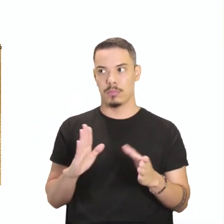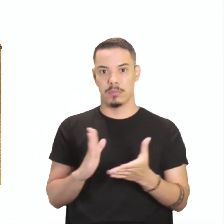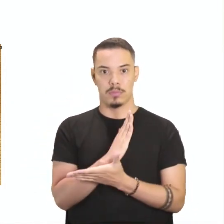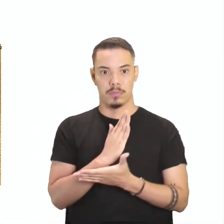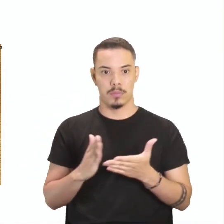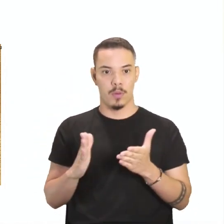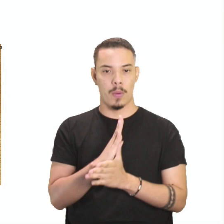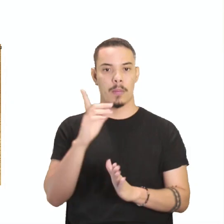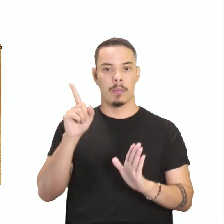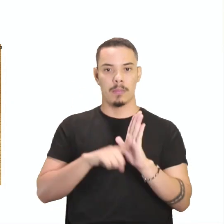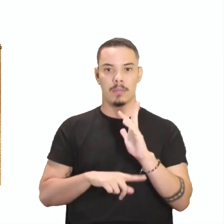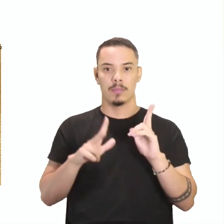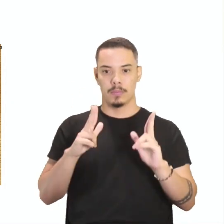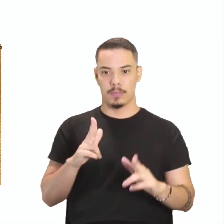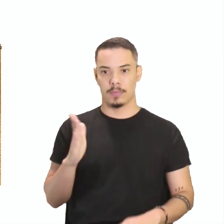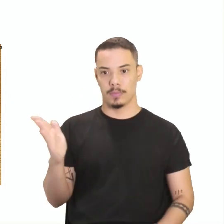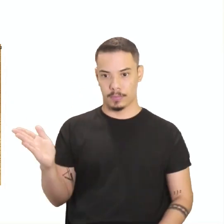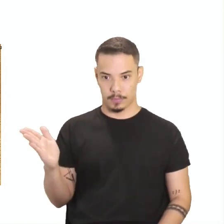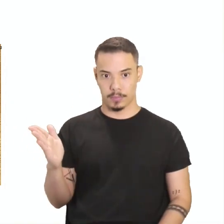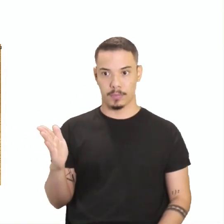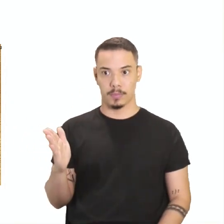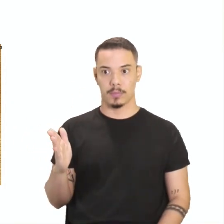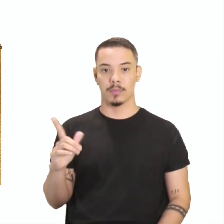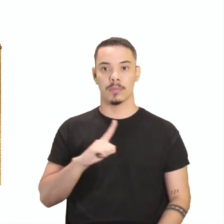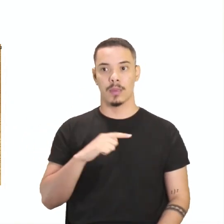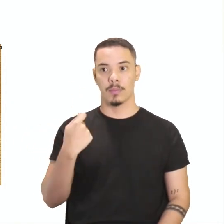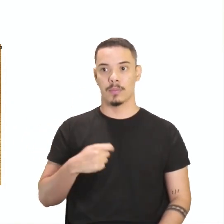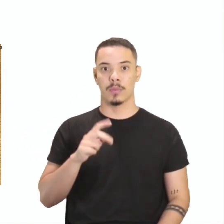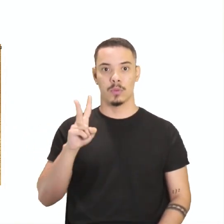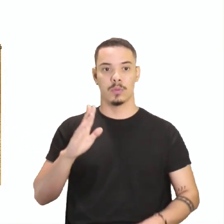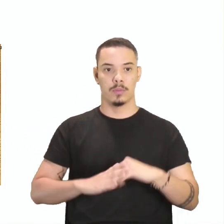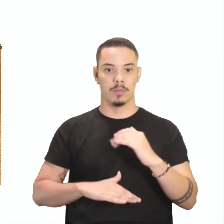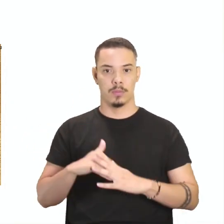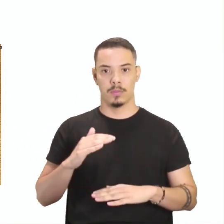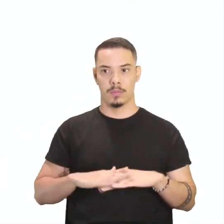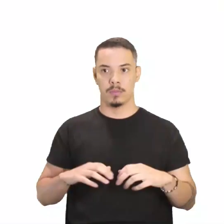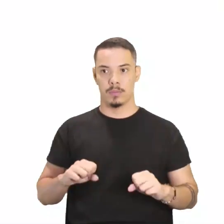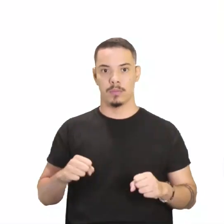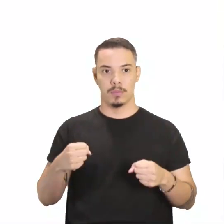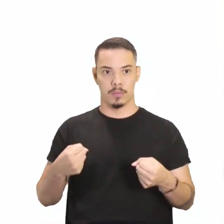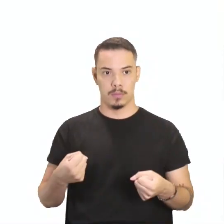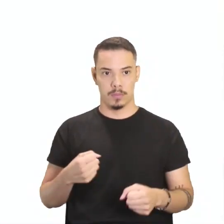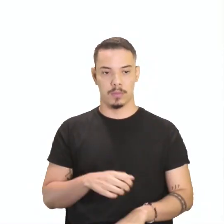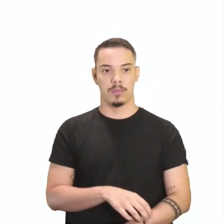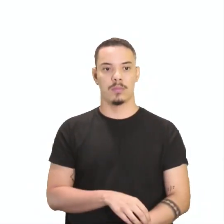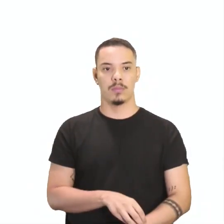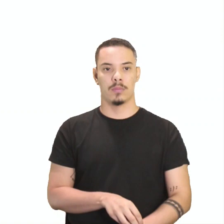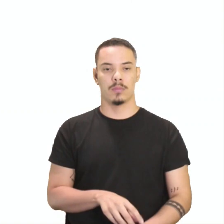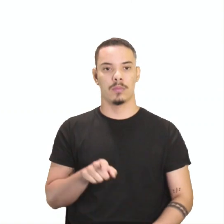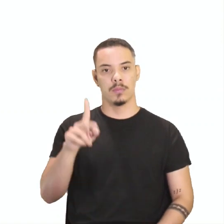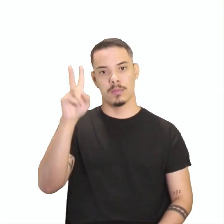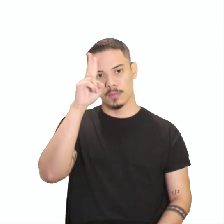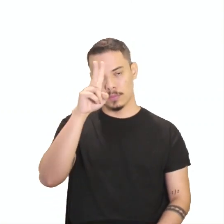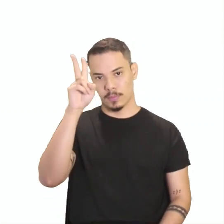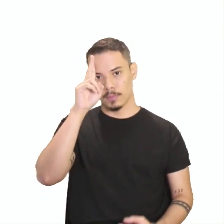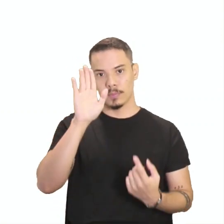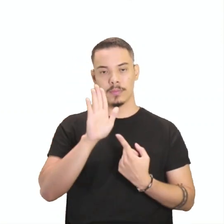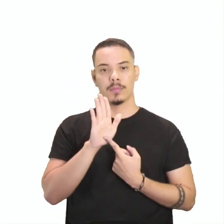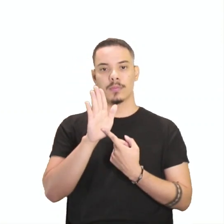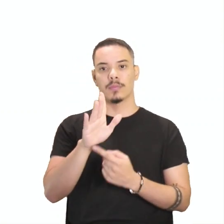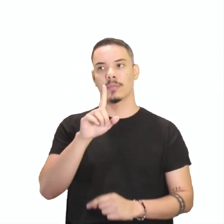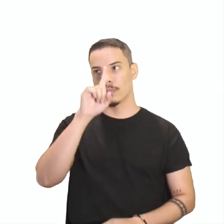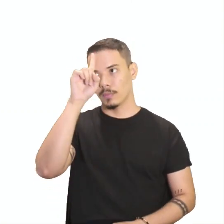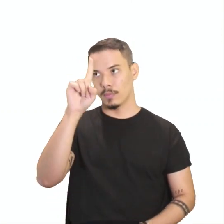almofariz menores como esse aí. O outro precisa de 2 mãos para levantar. Exatamente. Né? Essa história